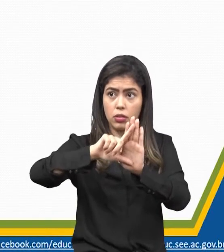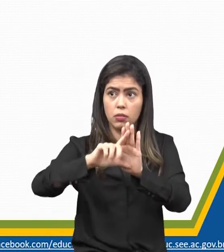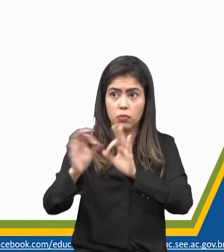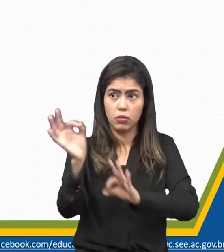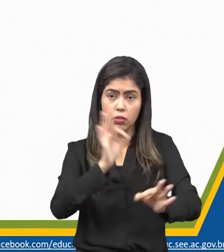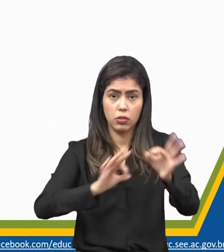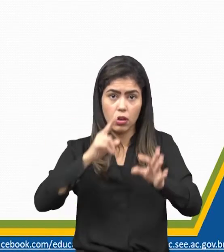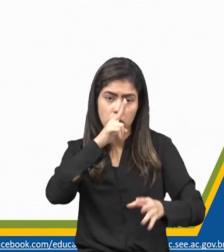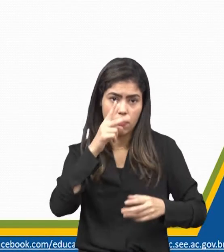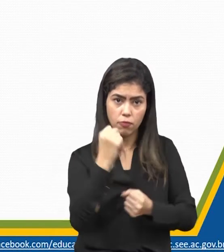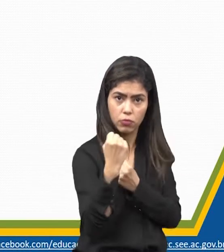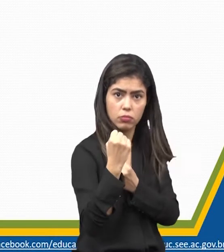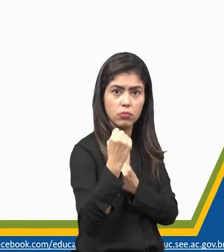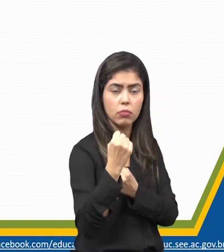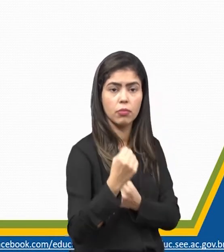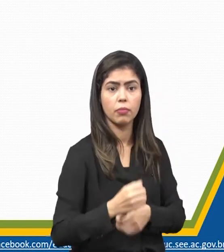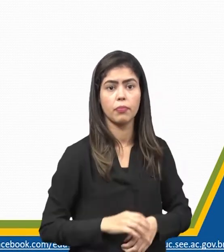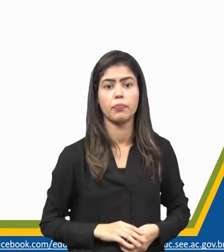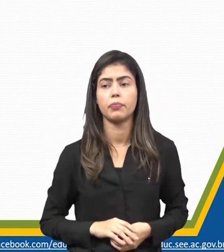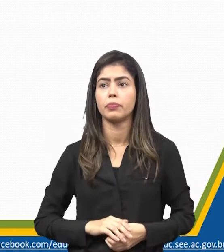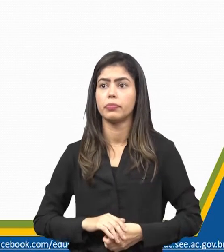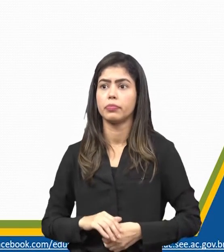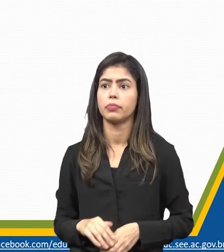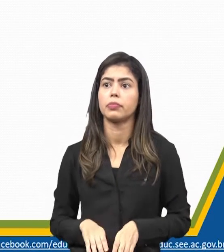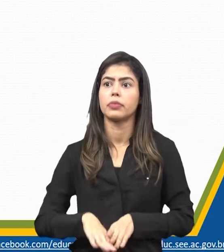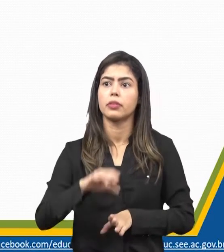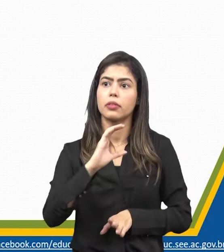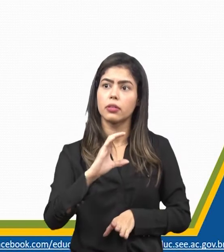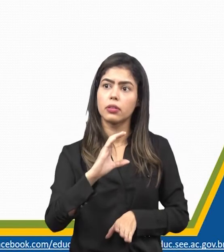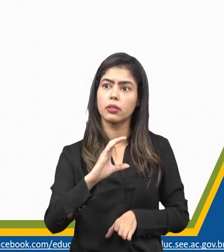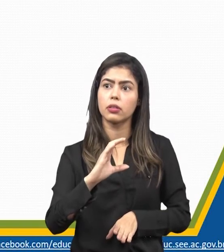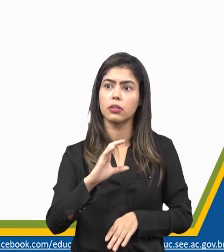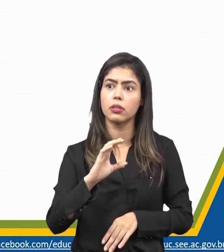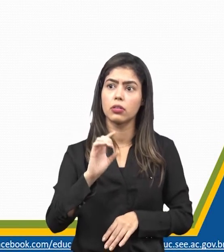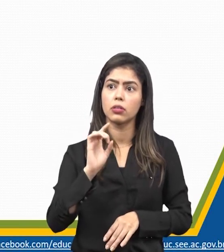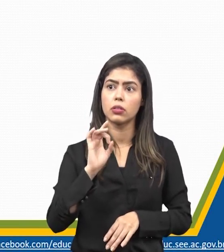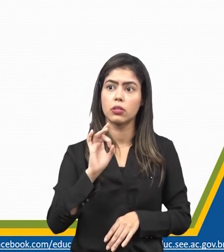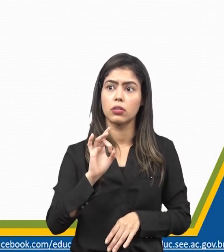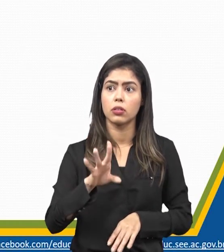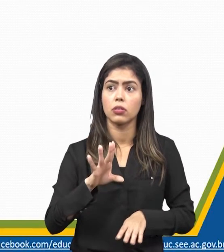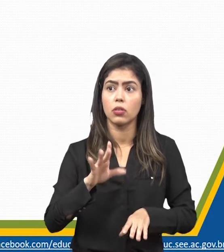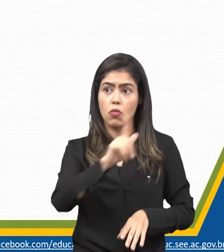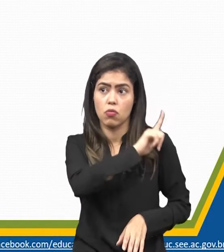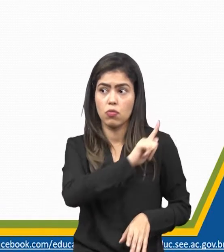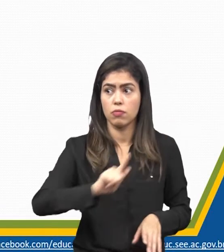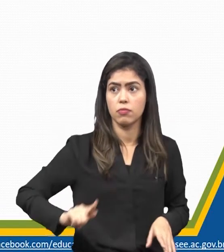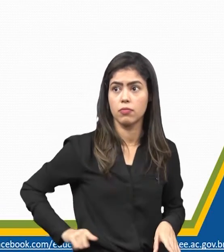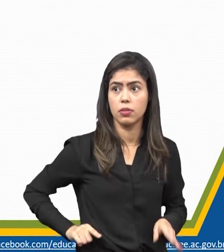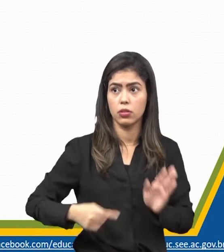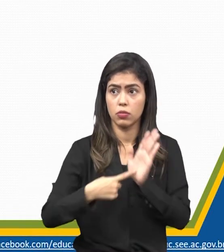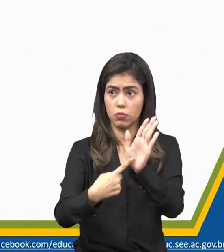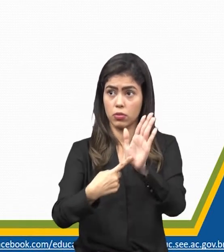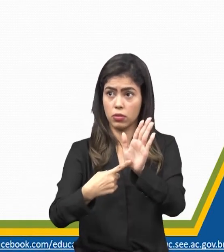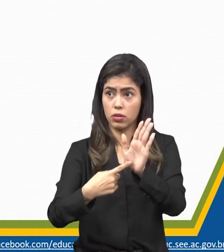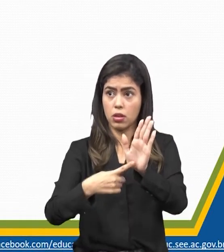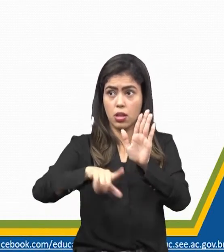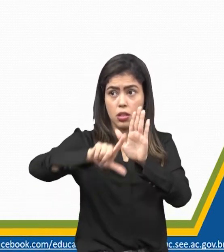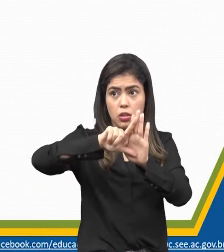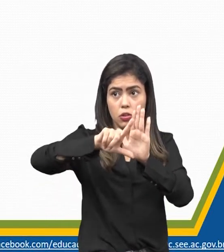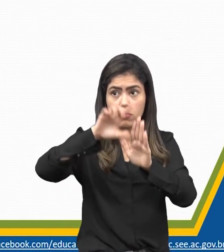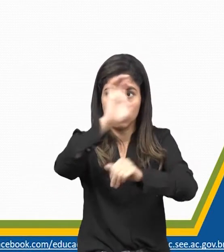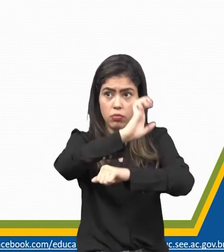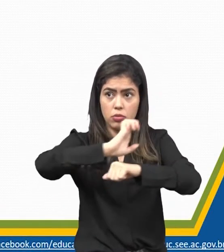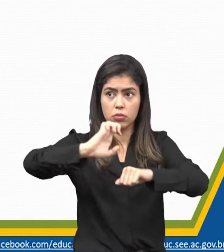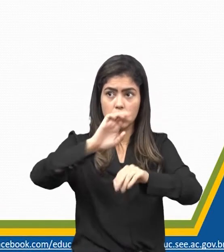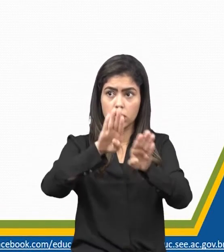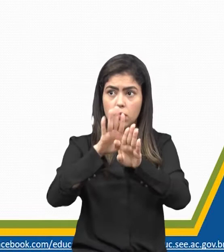o uso da força. Letra C. Somente o governo expressa a autoridade legítima do Estado com